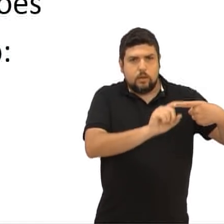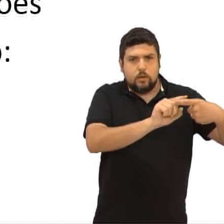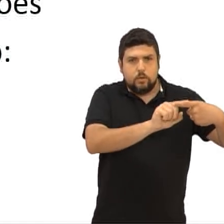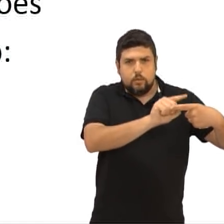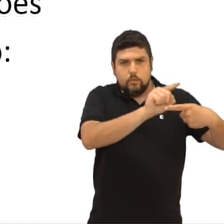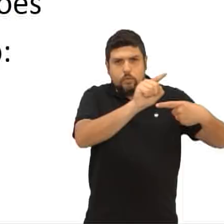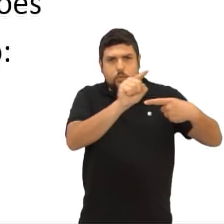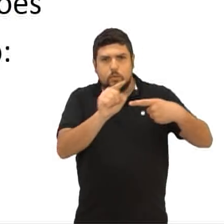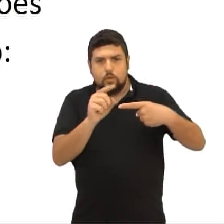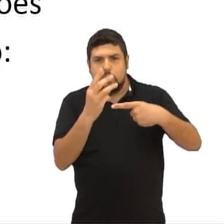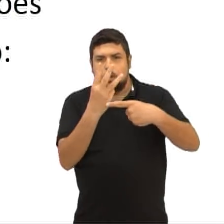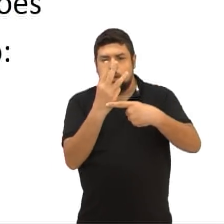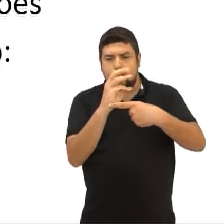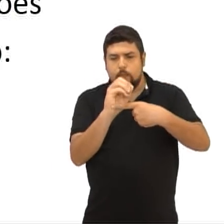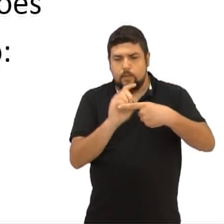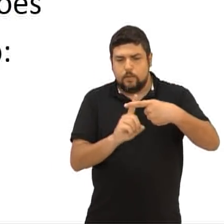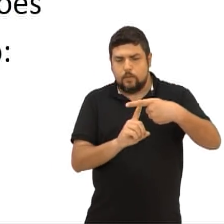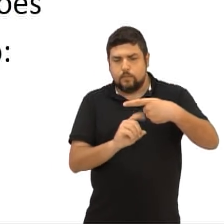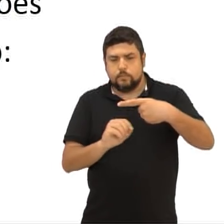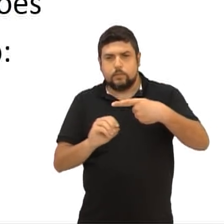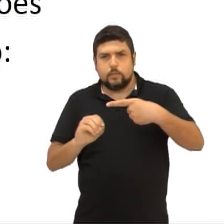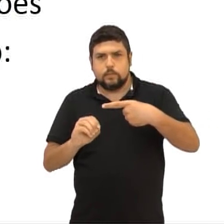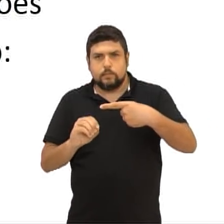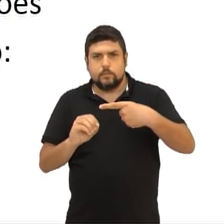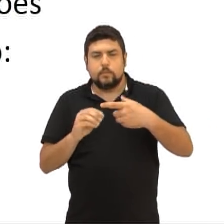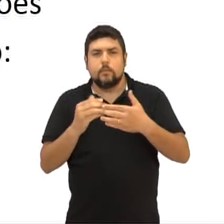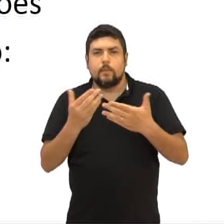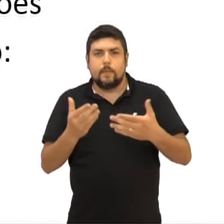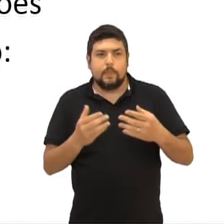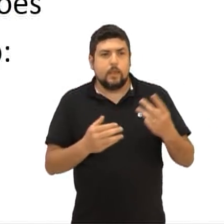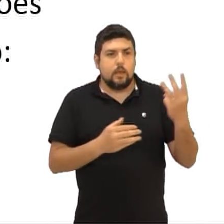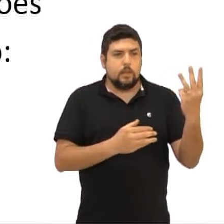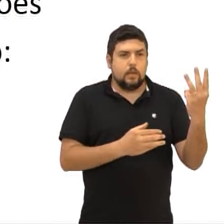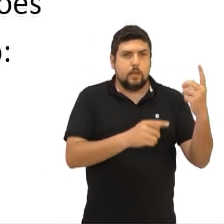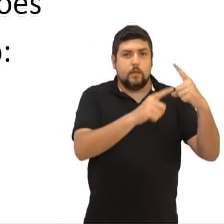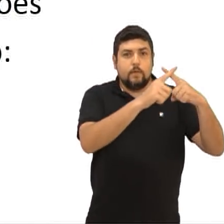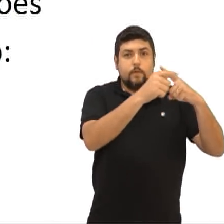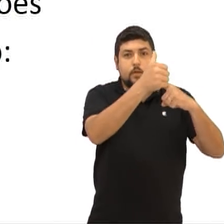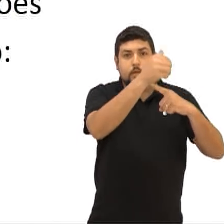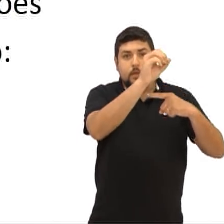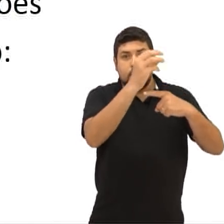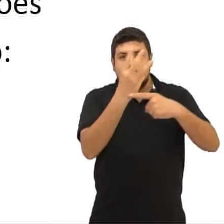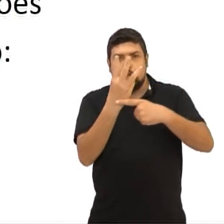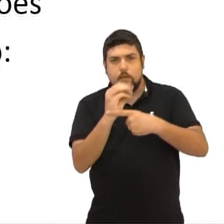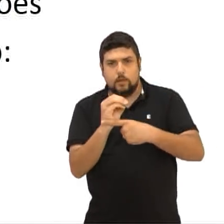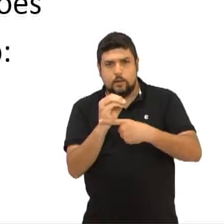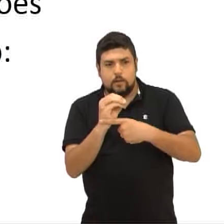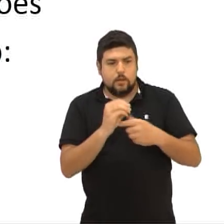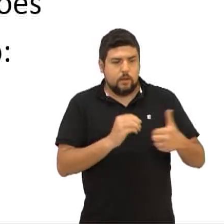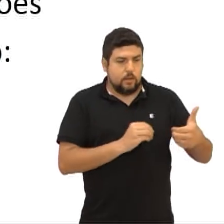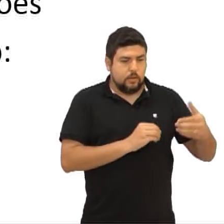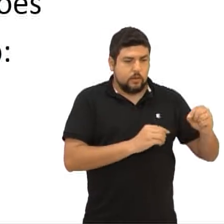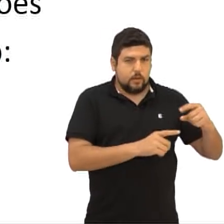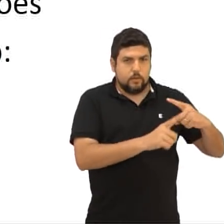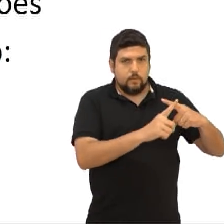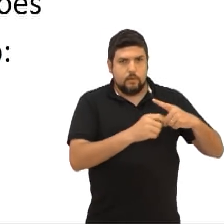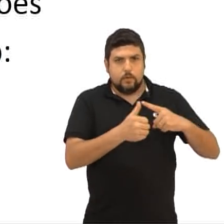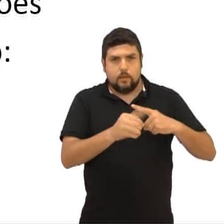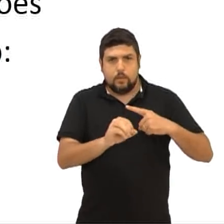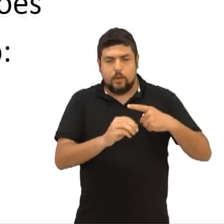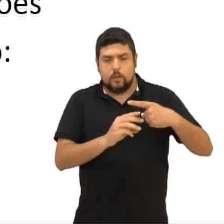de 100%. Então, 3 vezes 10, 30, 10 vezes 10, 100. Logo,